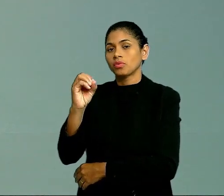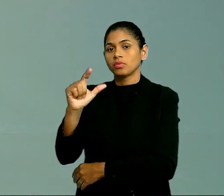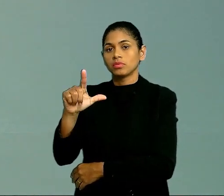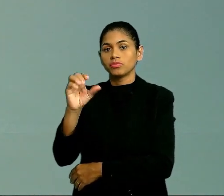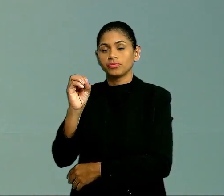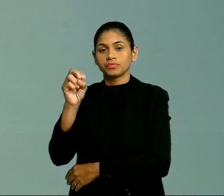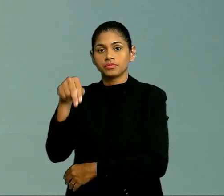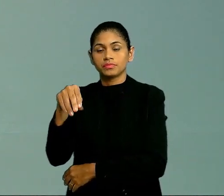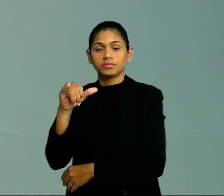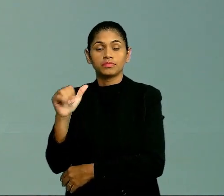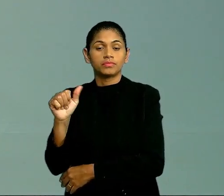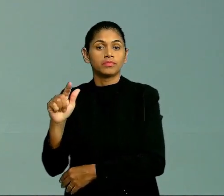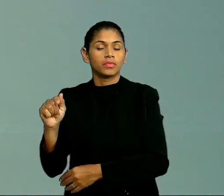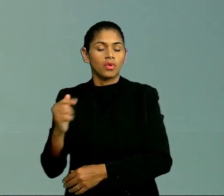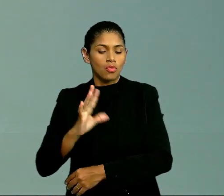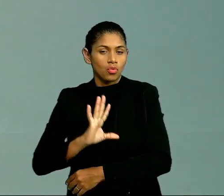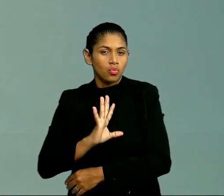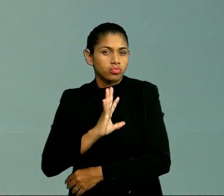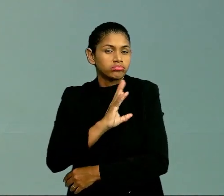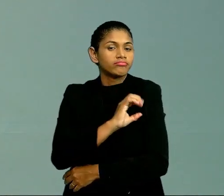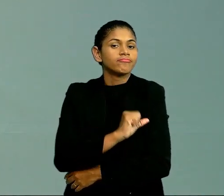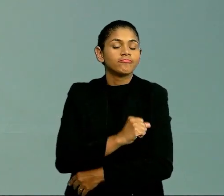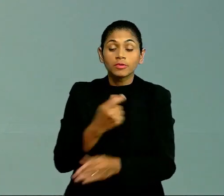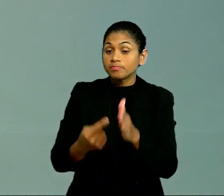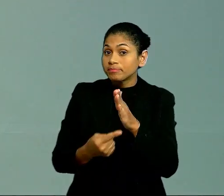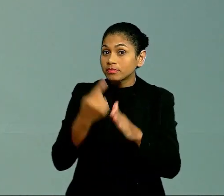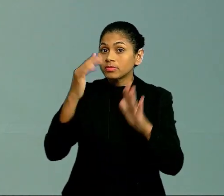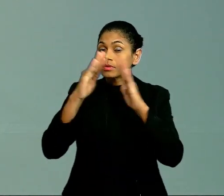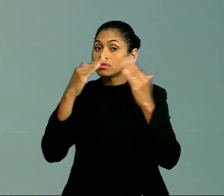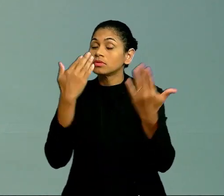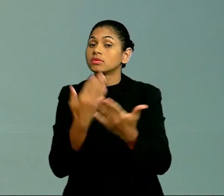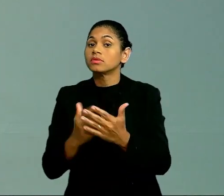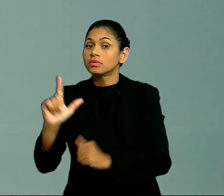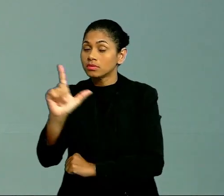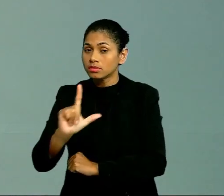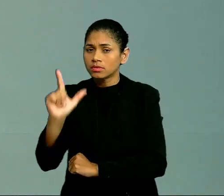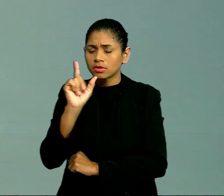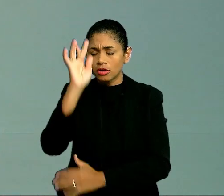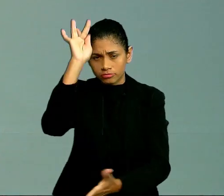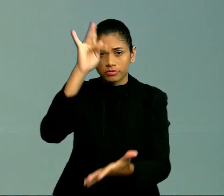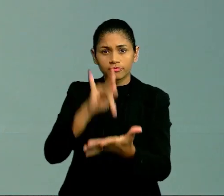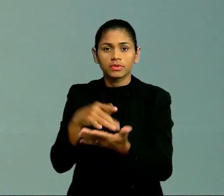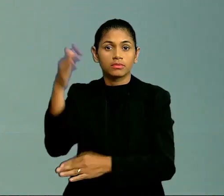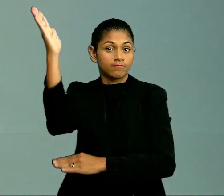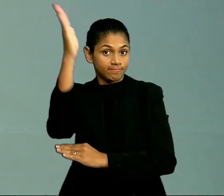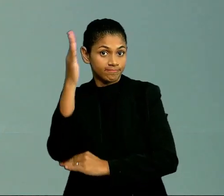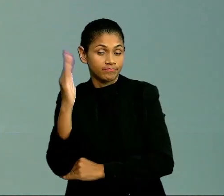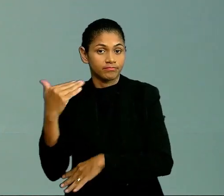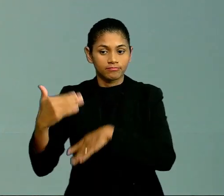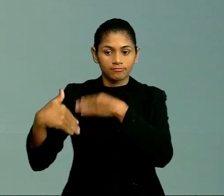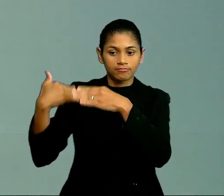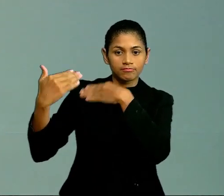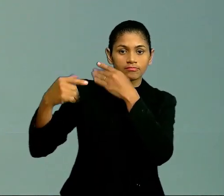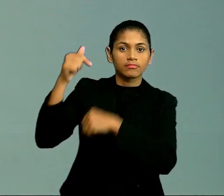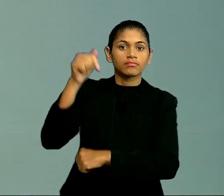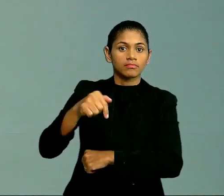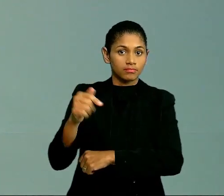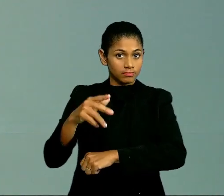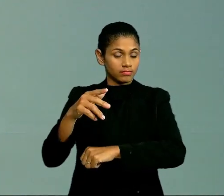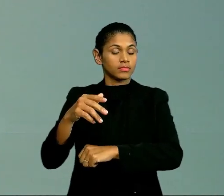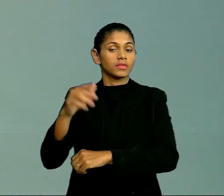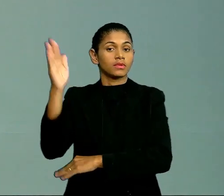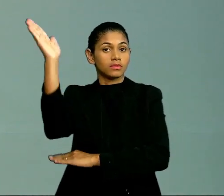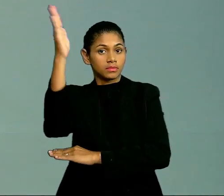O romantismo é a primeira escola literária, de fato, brasileira e que se desenvolve no Brasil, aí